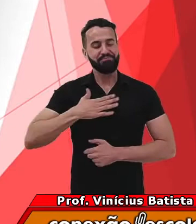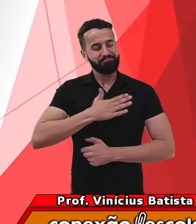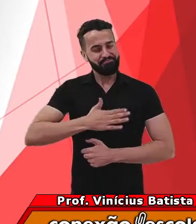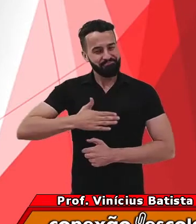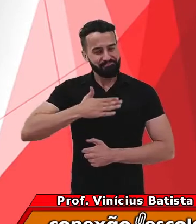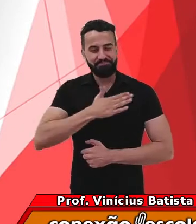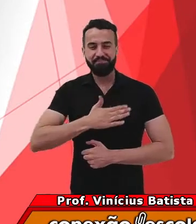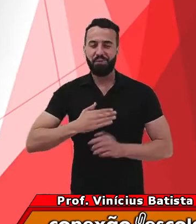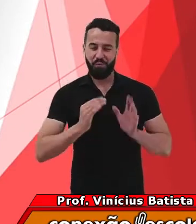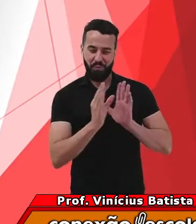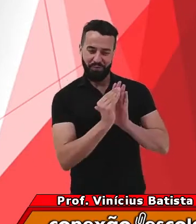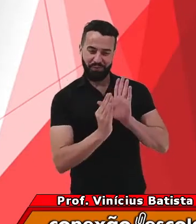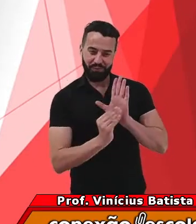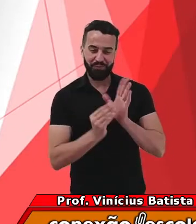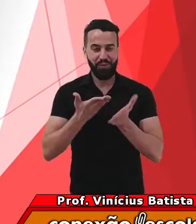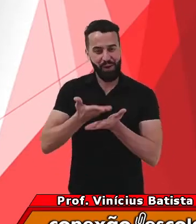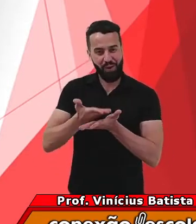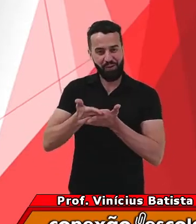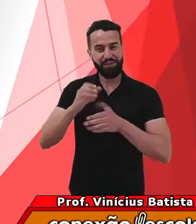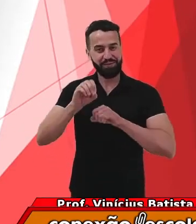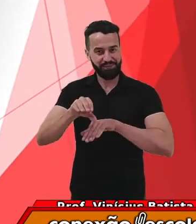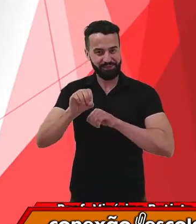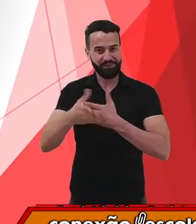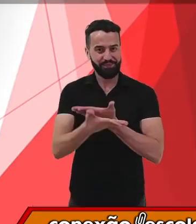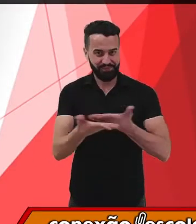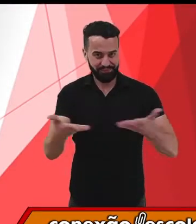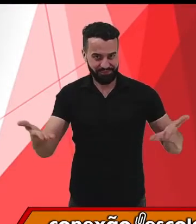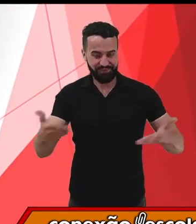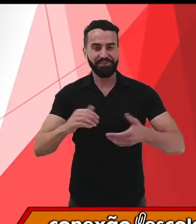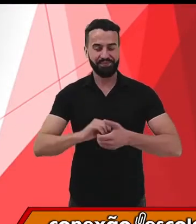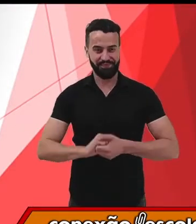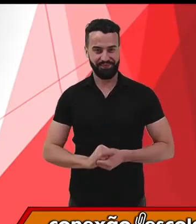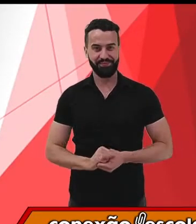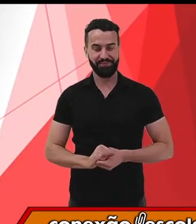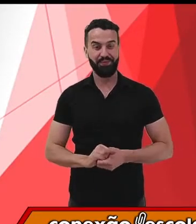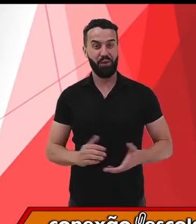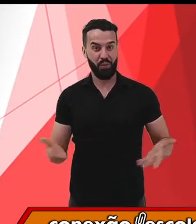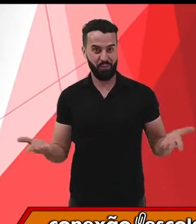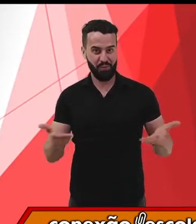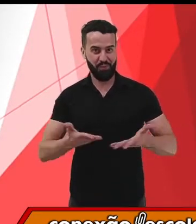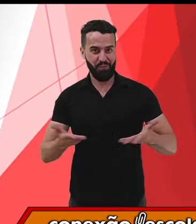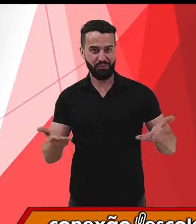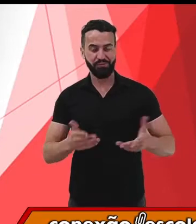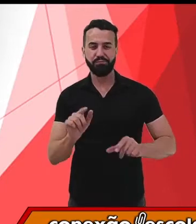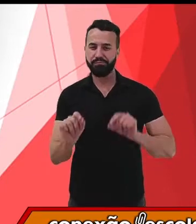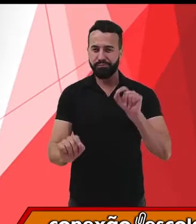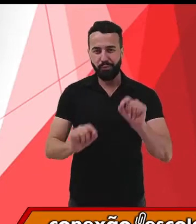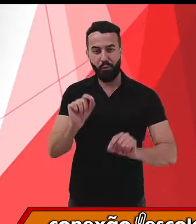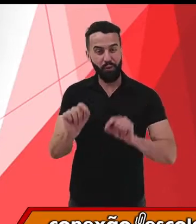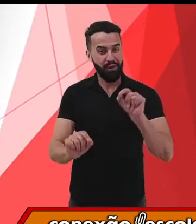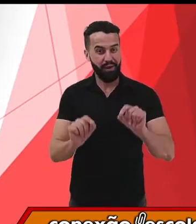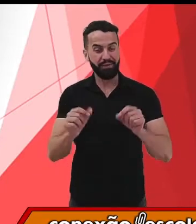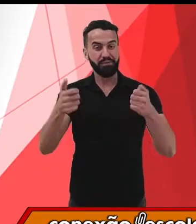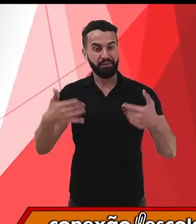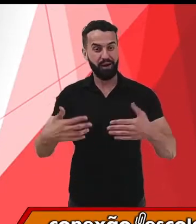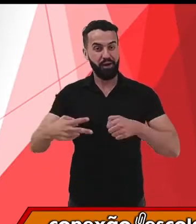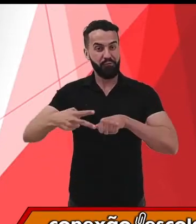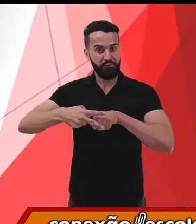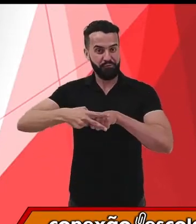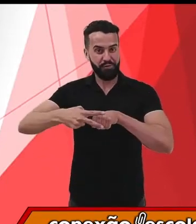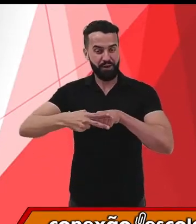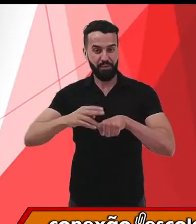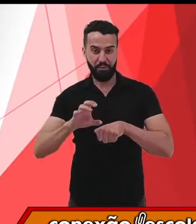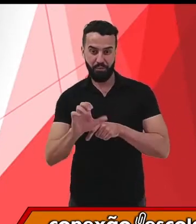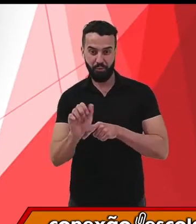do conteúdo que eu separei para trabalharmos, certo? Bom, hoje nós vamos falar um pouco desse verbo